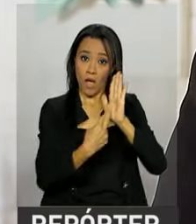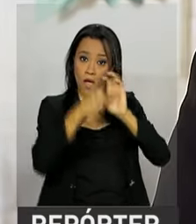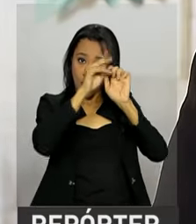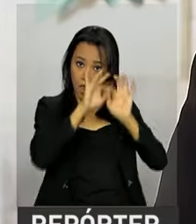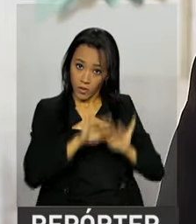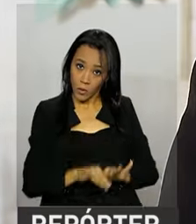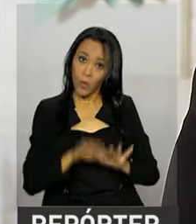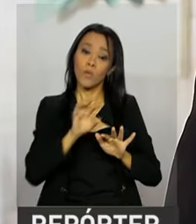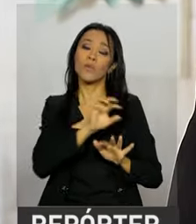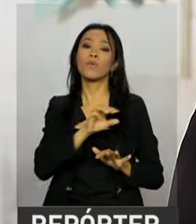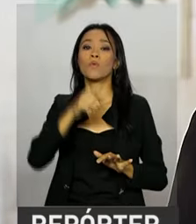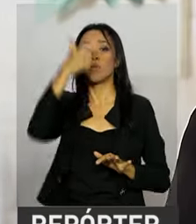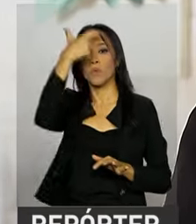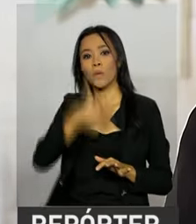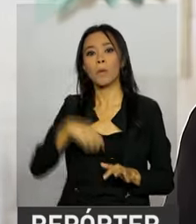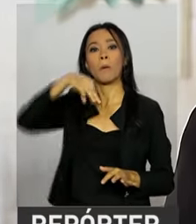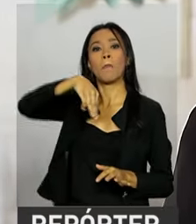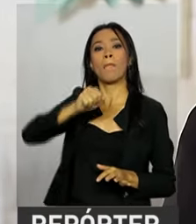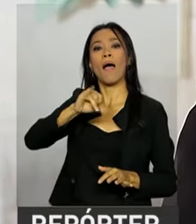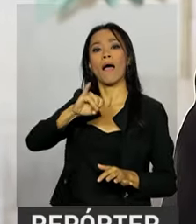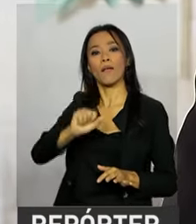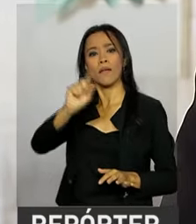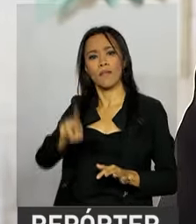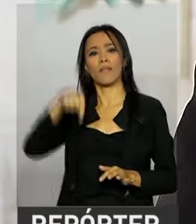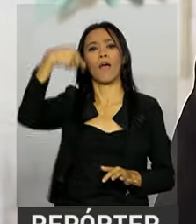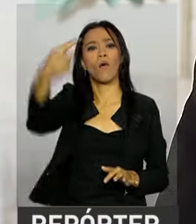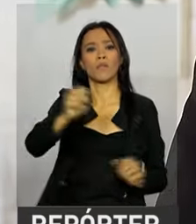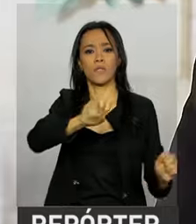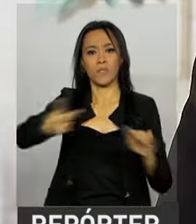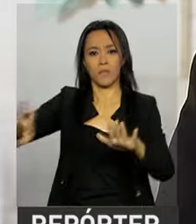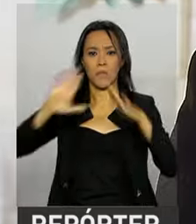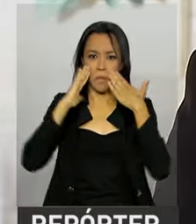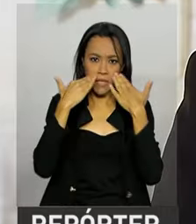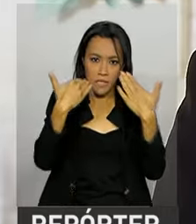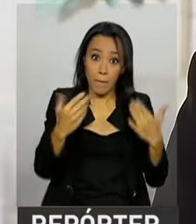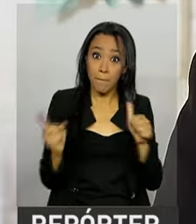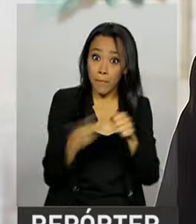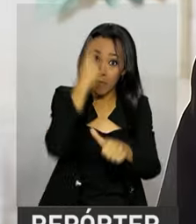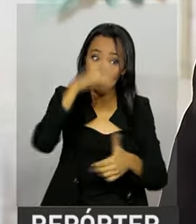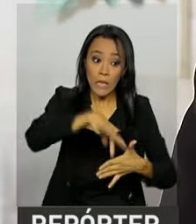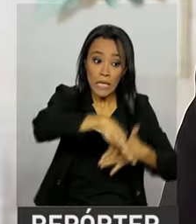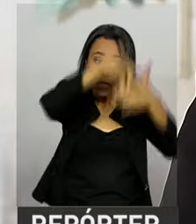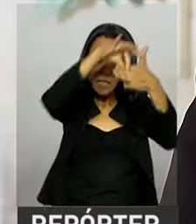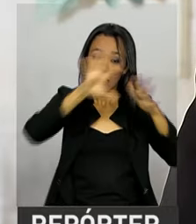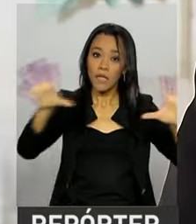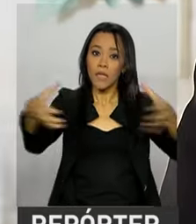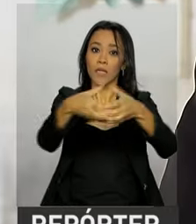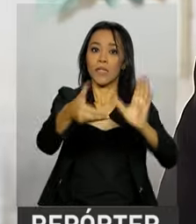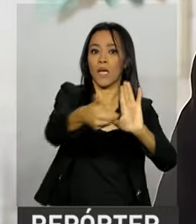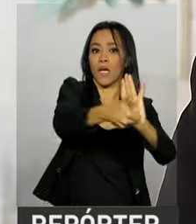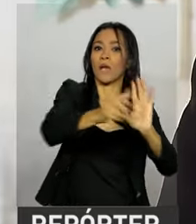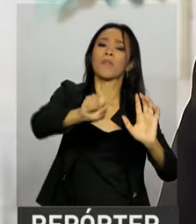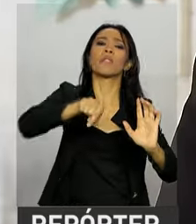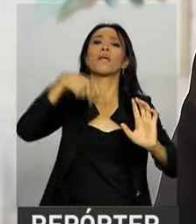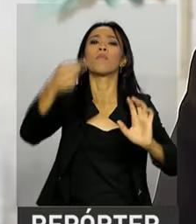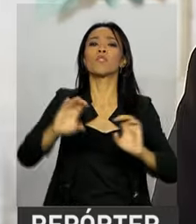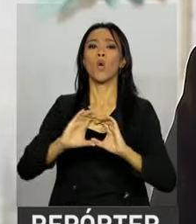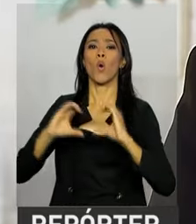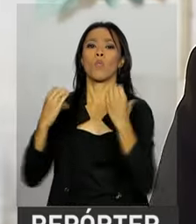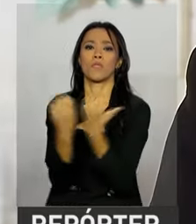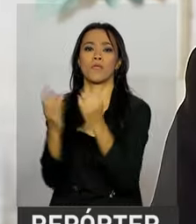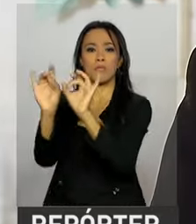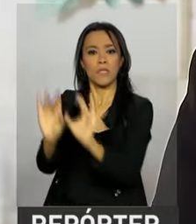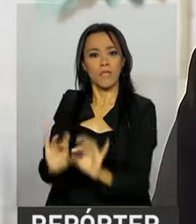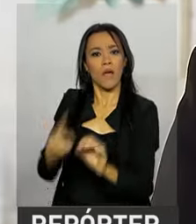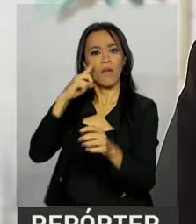Artur Maia deve ser apresentado na próxima semana primeiro aos líderes da câmara e depois na comissão especial